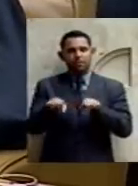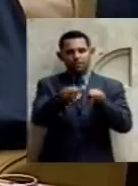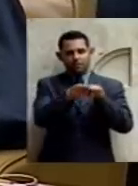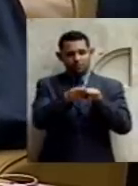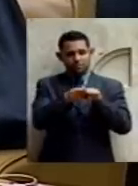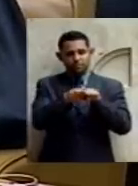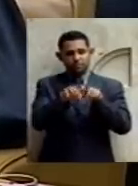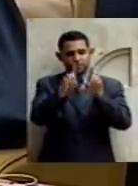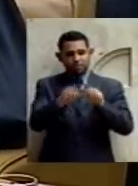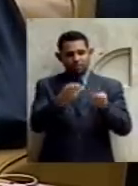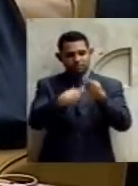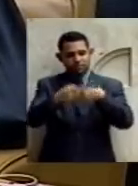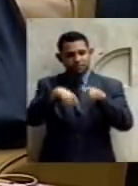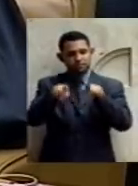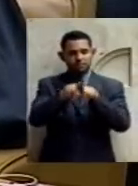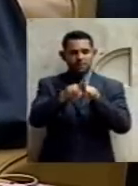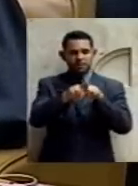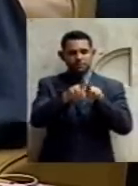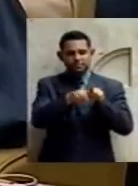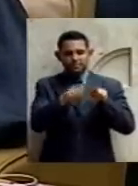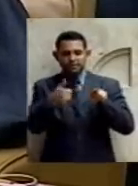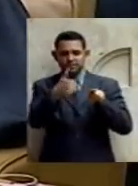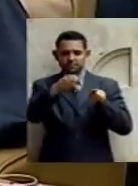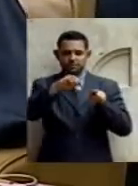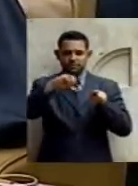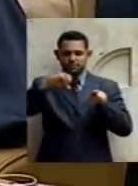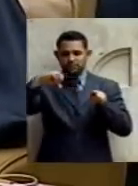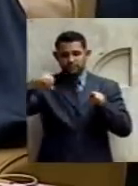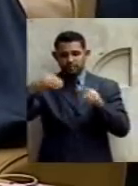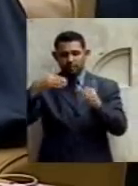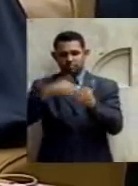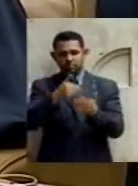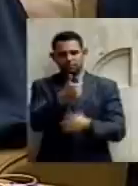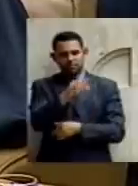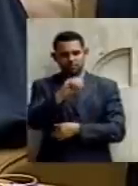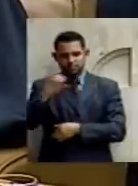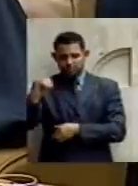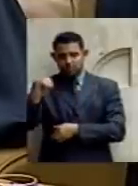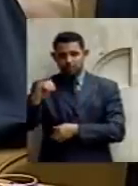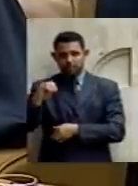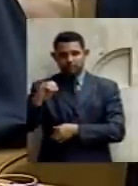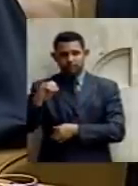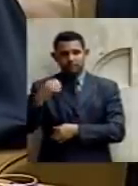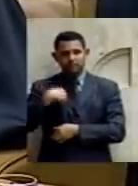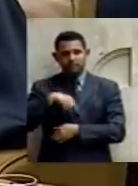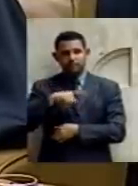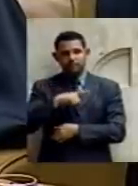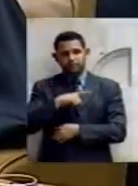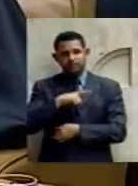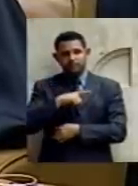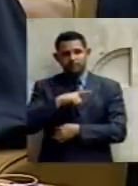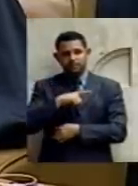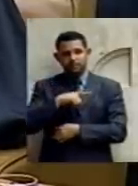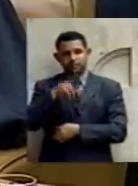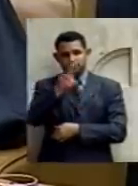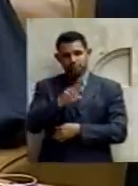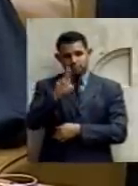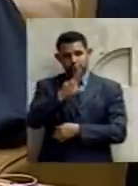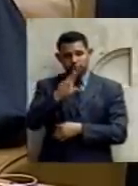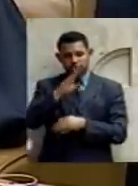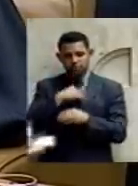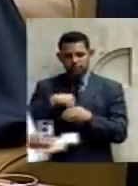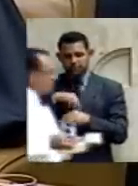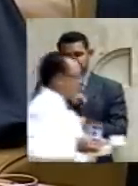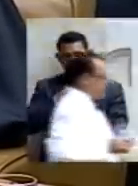Administrativo. Entre os anos de 1990 e 2000, foi visiting scholar no Human Rights Institute da